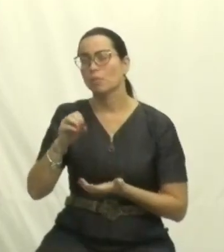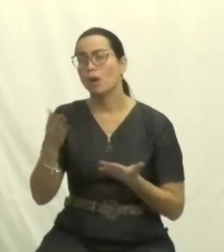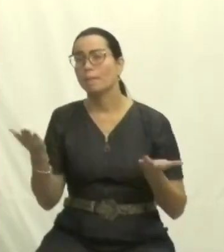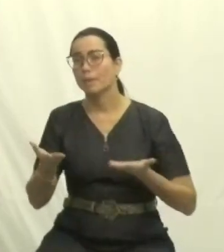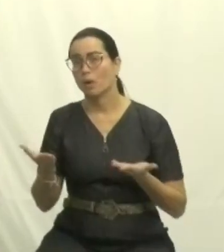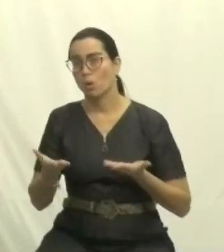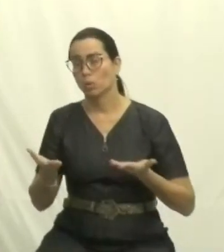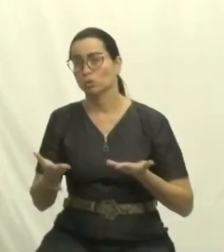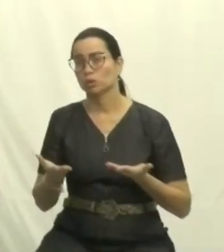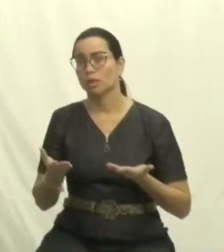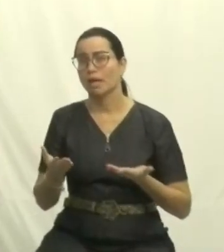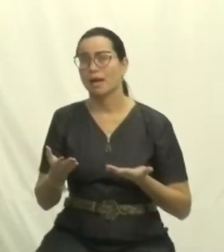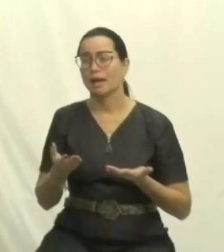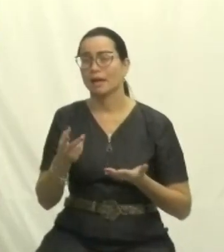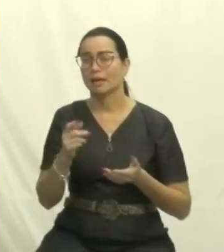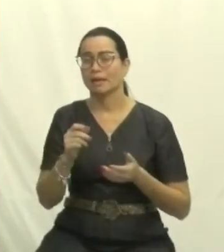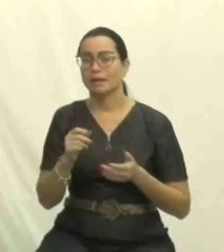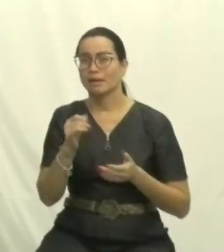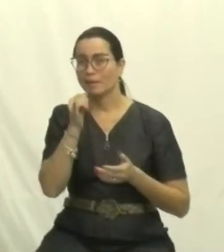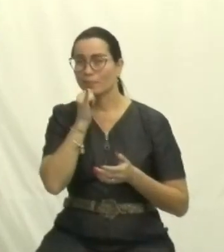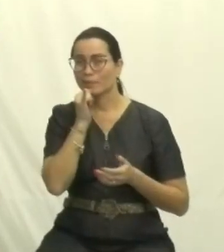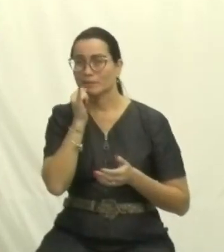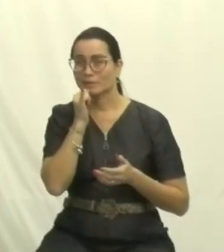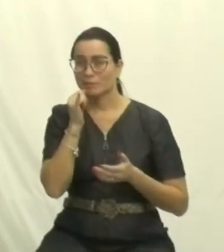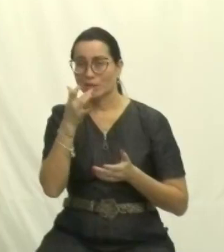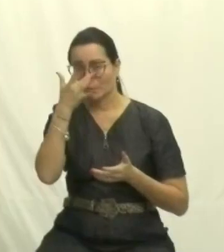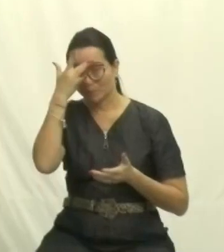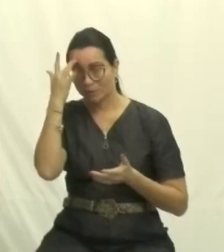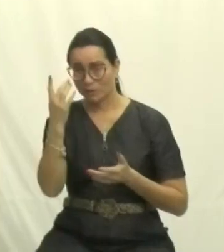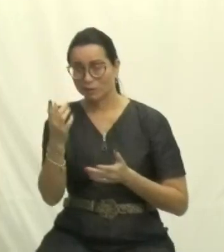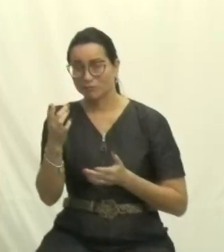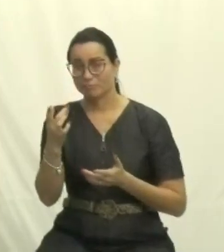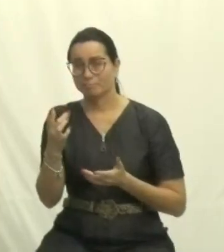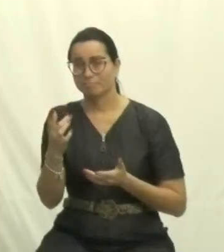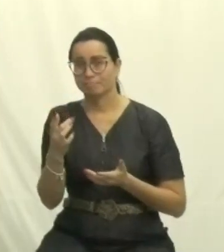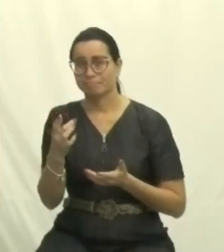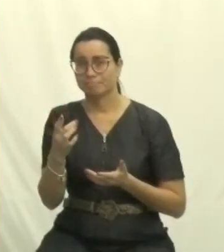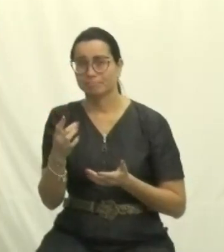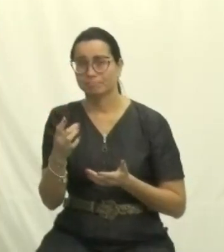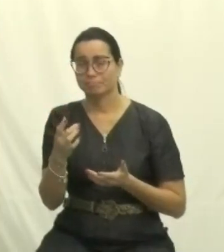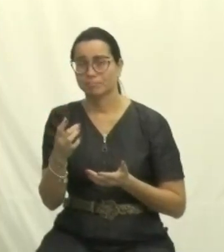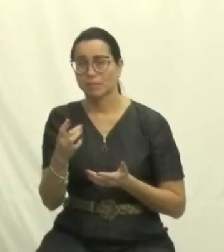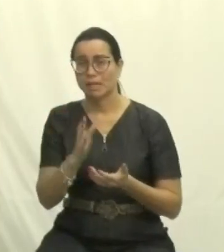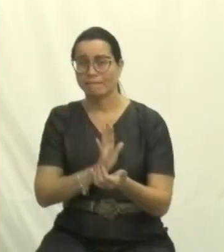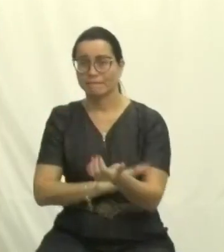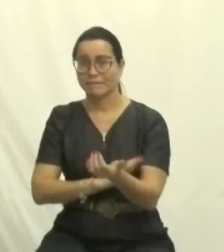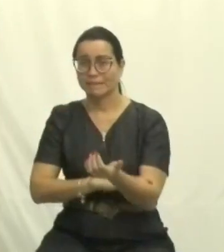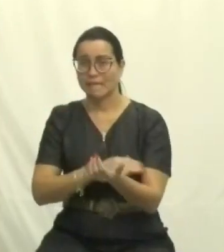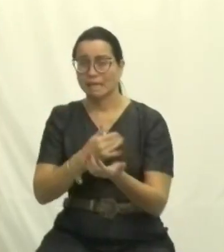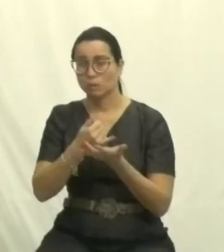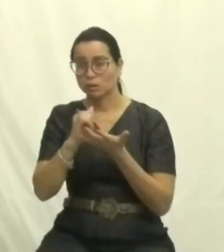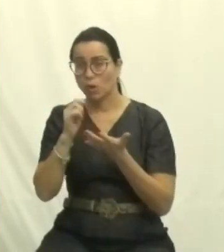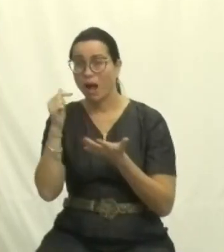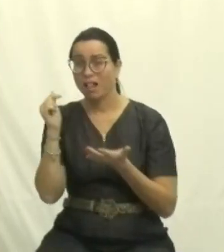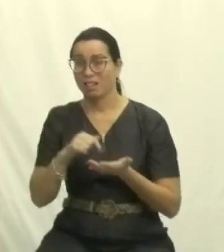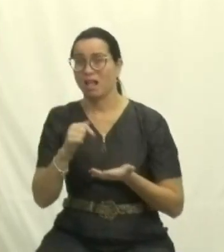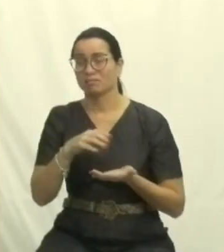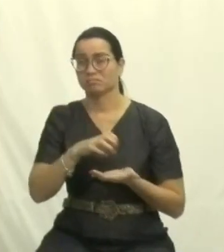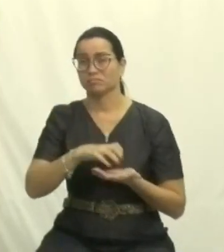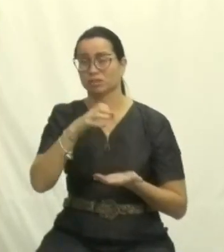que concentra o maior número hoje, que atende o maior número de pessoas de dependentes químicos ali. Né? A República